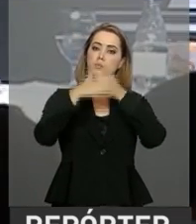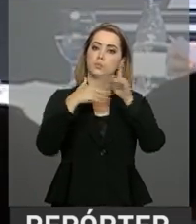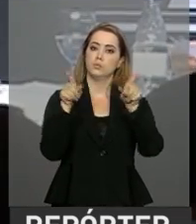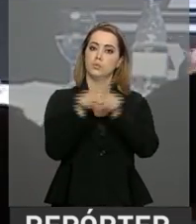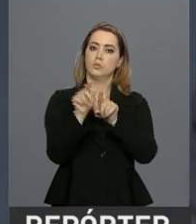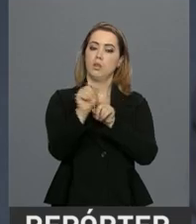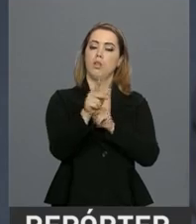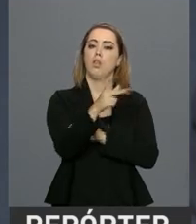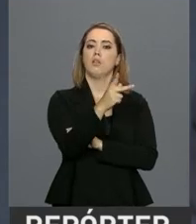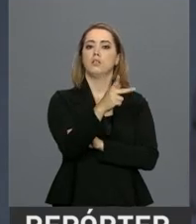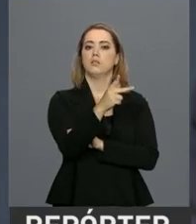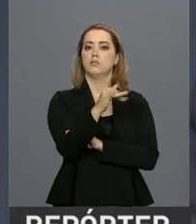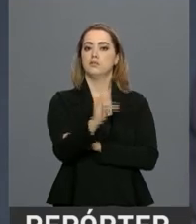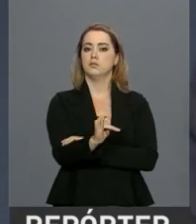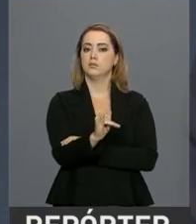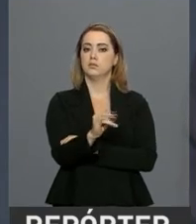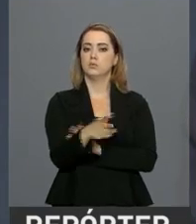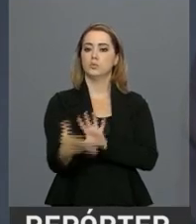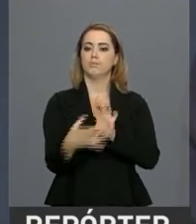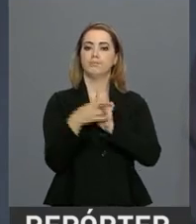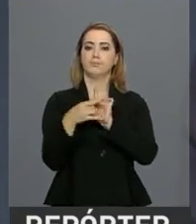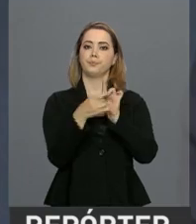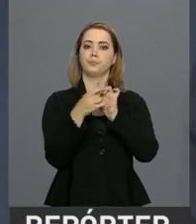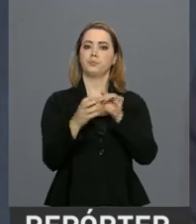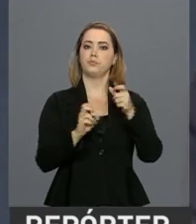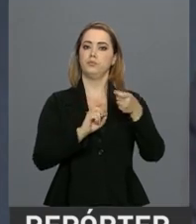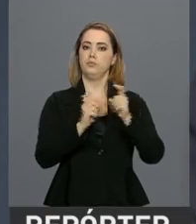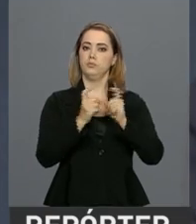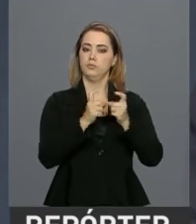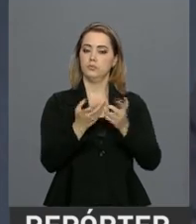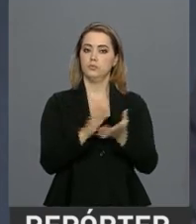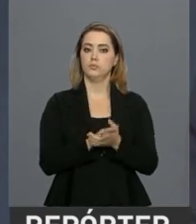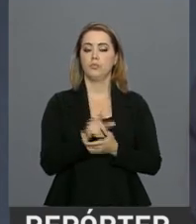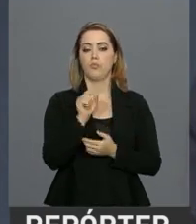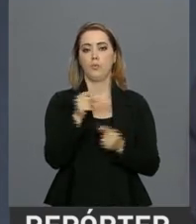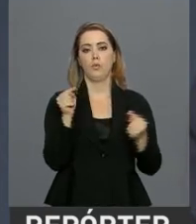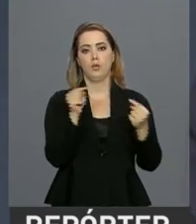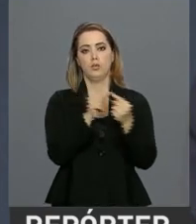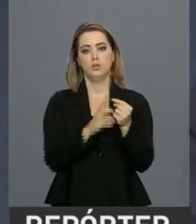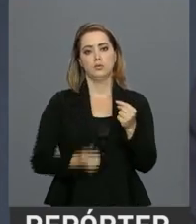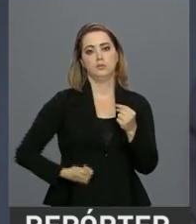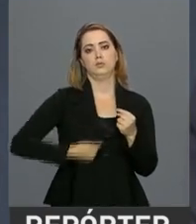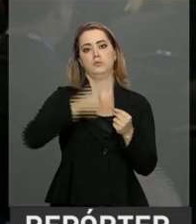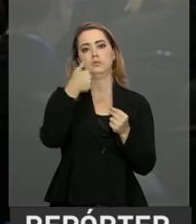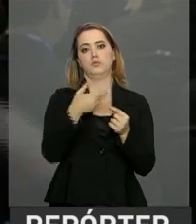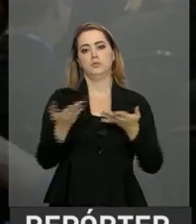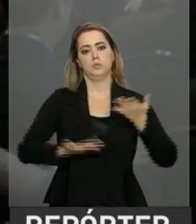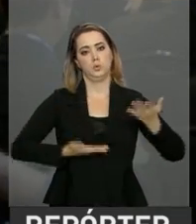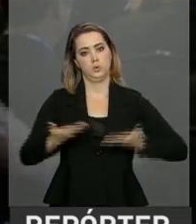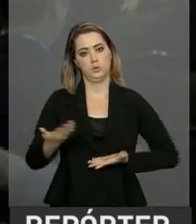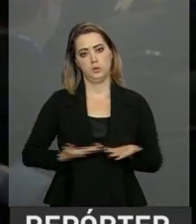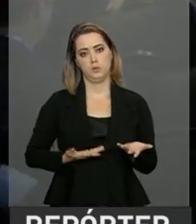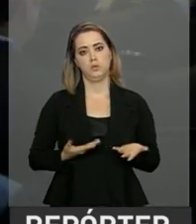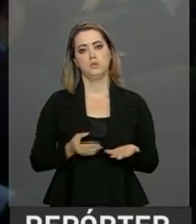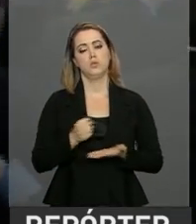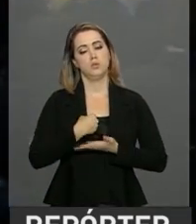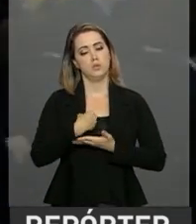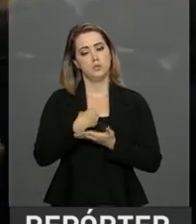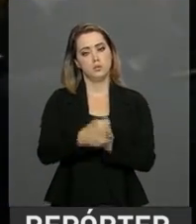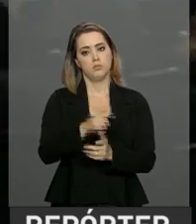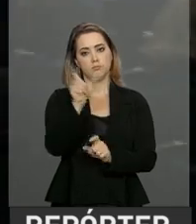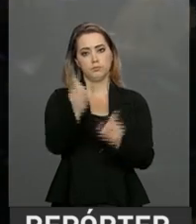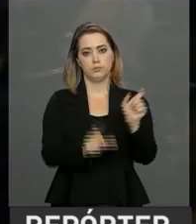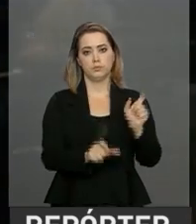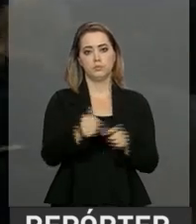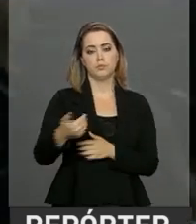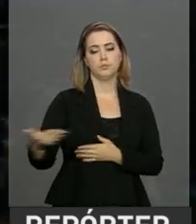implantação do PPI, o Programa de Parceria de Investimentos. O objetivo é melhorar os serviços prestados ao cidadão, trazer